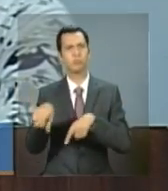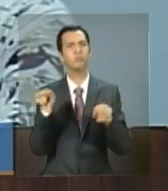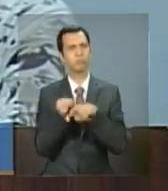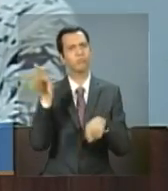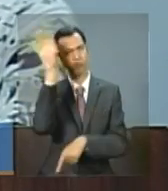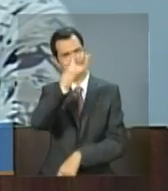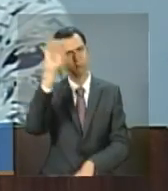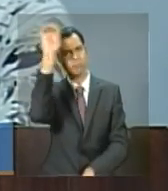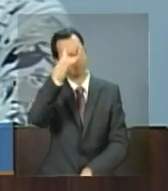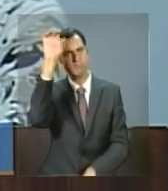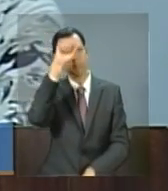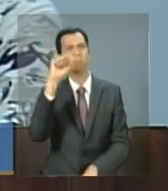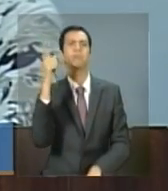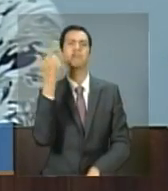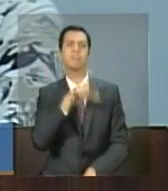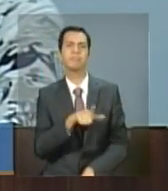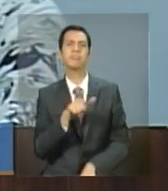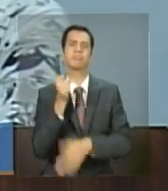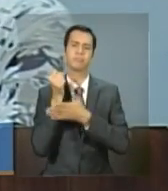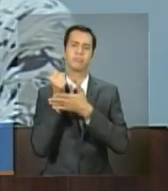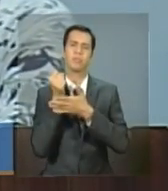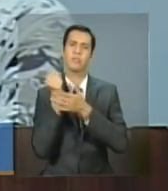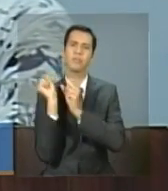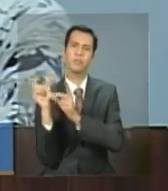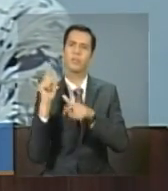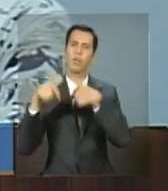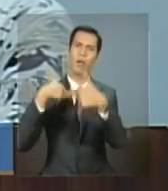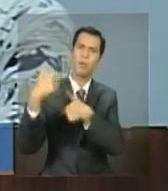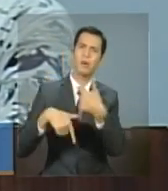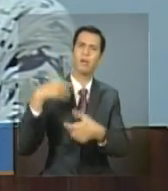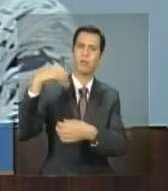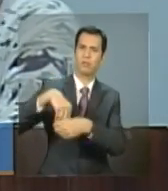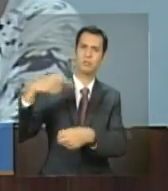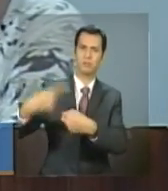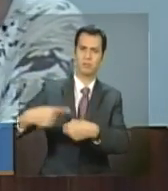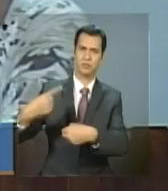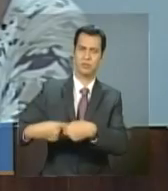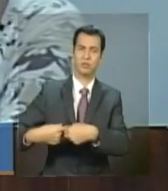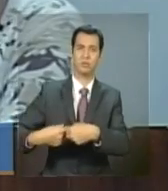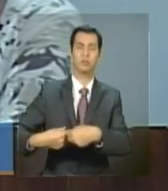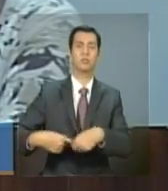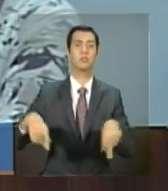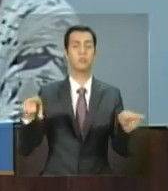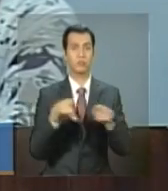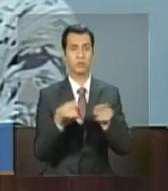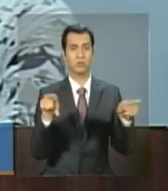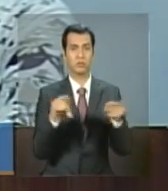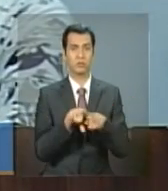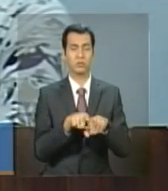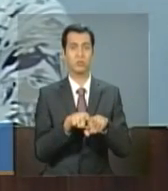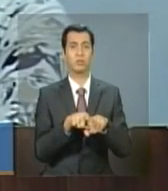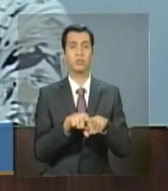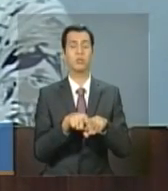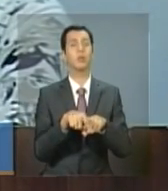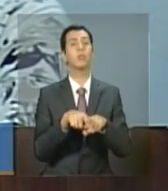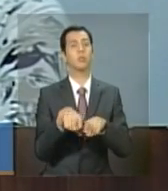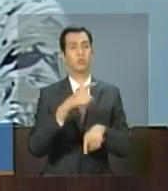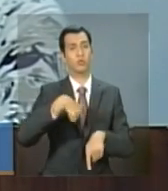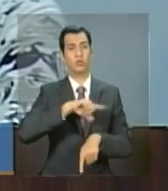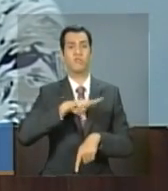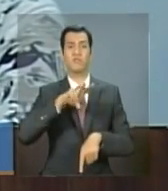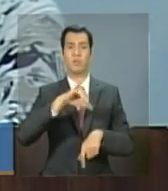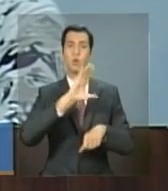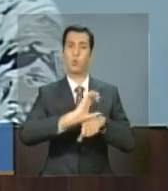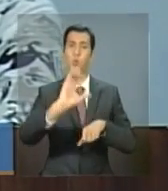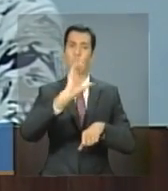qualificado para atender demandas na sua cidade, da mesma forma a economia popular e solidária, e, em especial, qualificação profissional. Nós